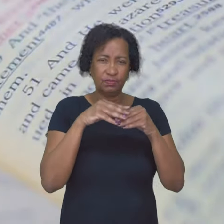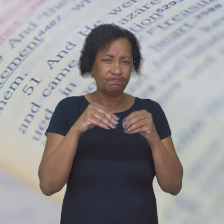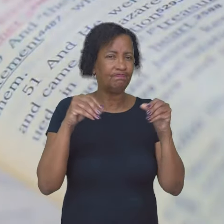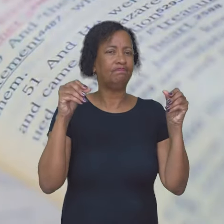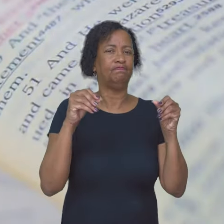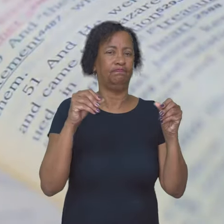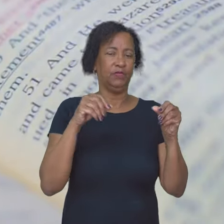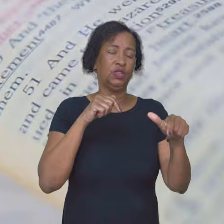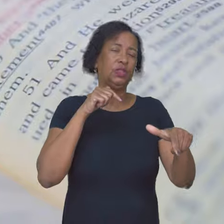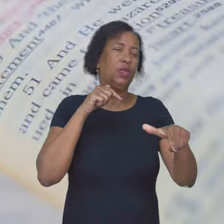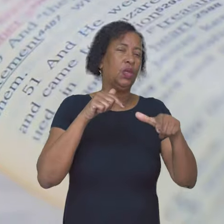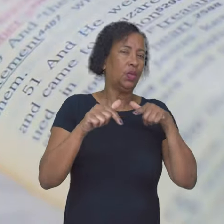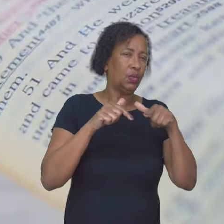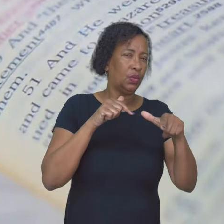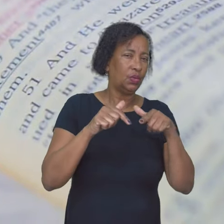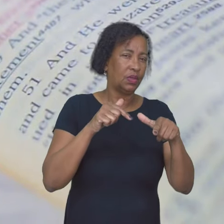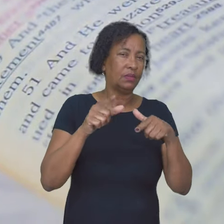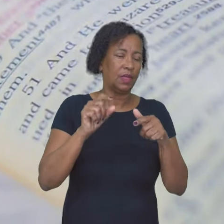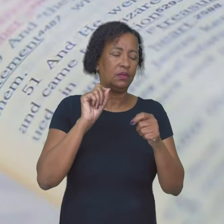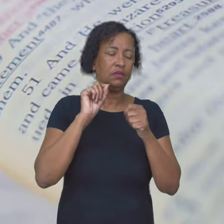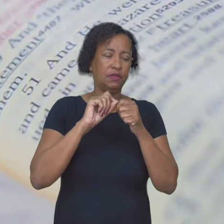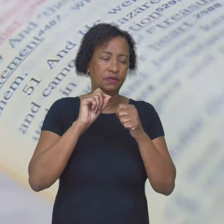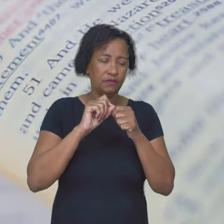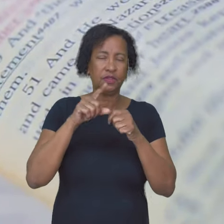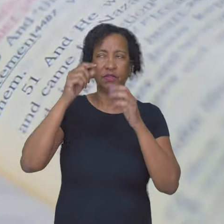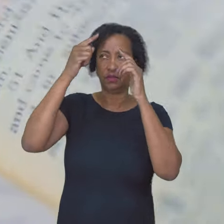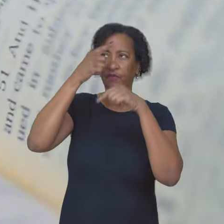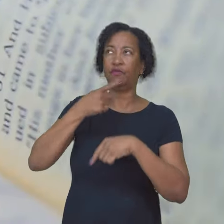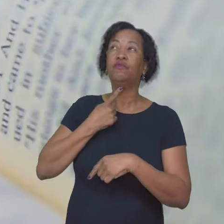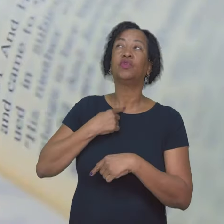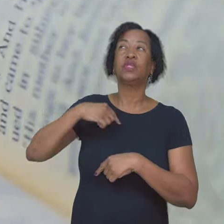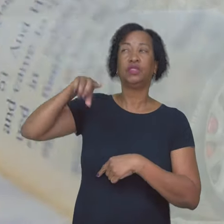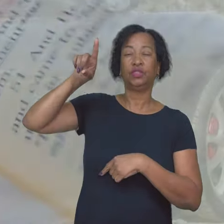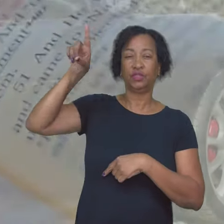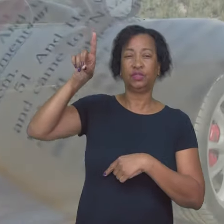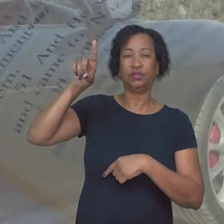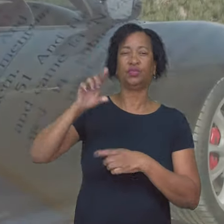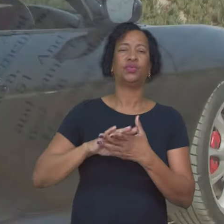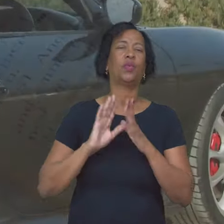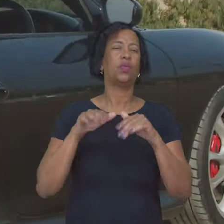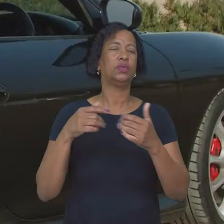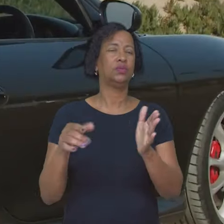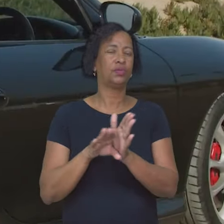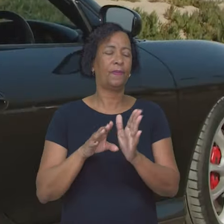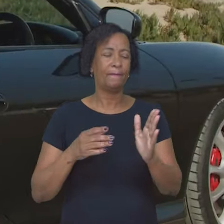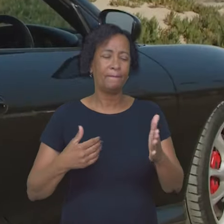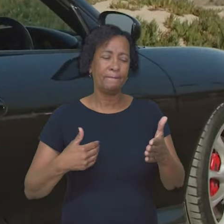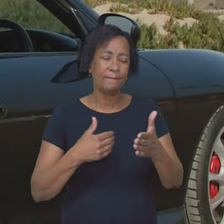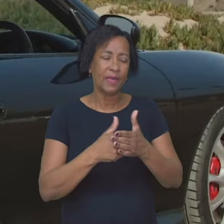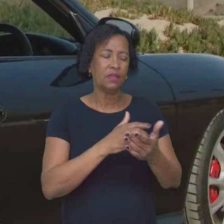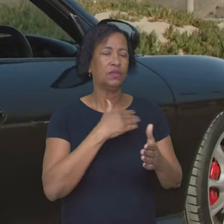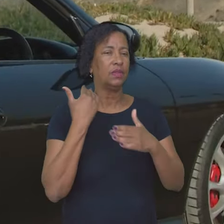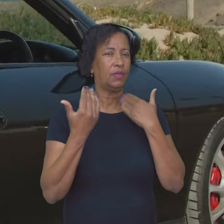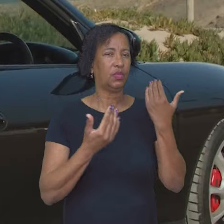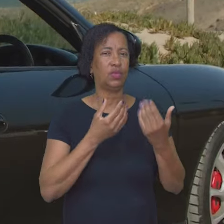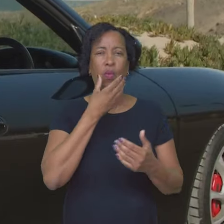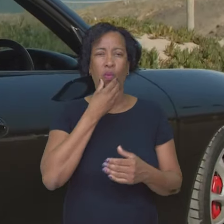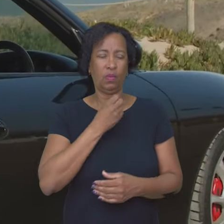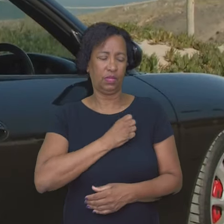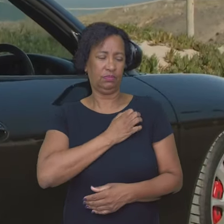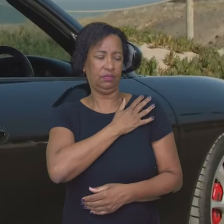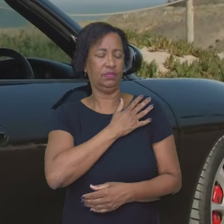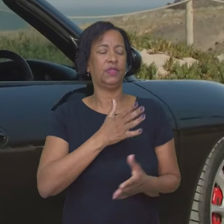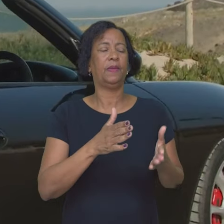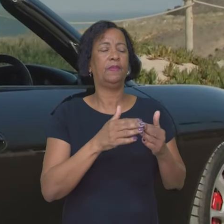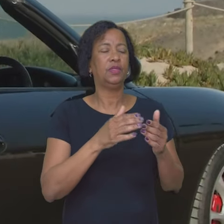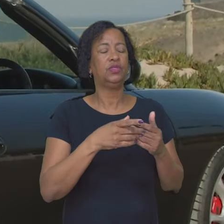a obra que Deus quis que ele realizasse anos atrás cheguei perto da Morte um oficial da Marinha tinha me pedido que ficasse com o